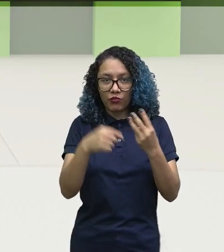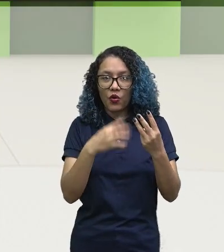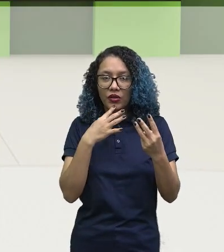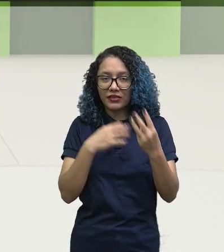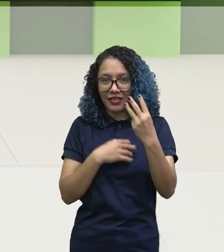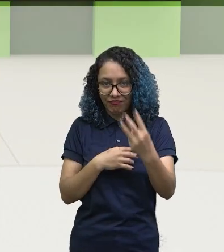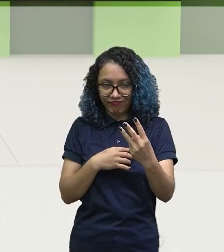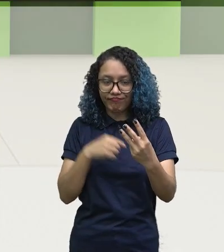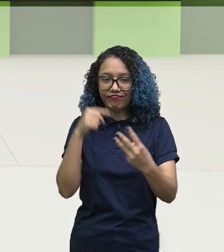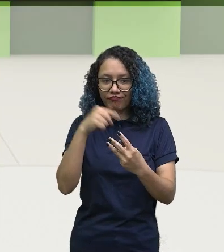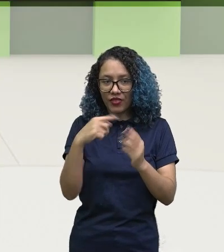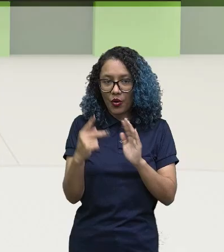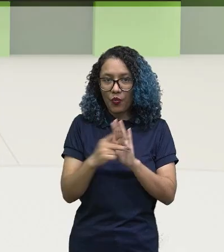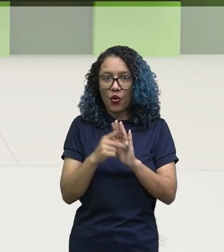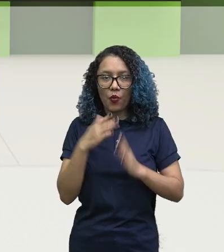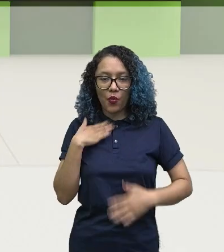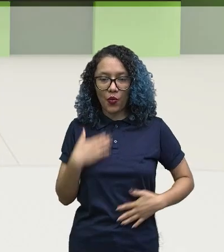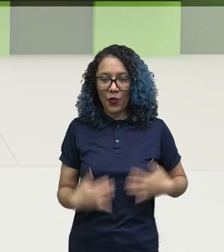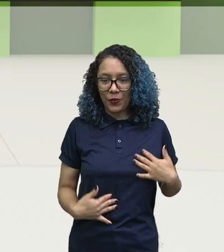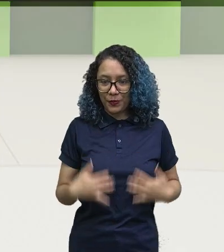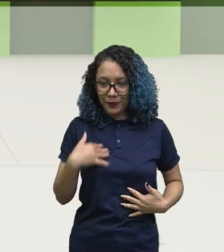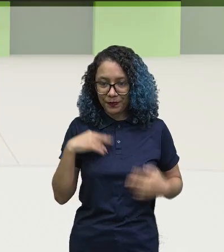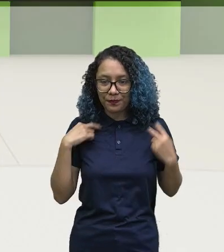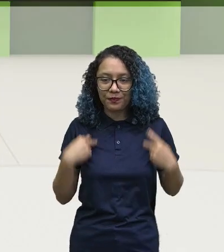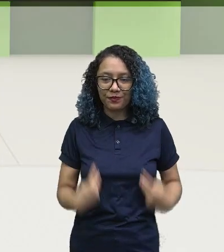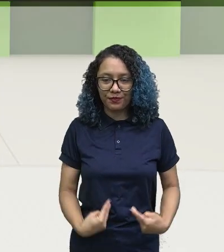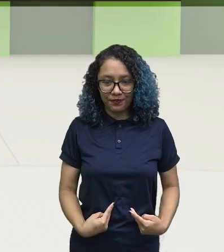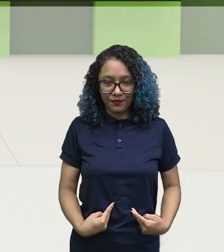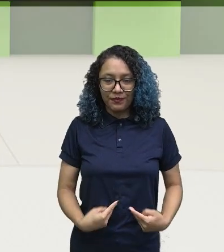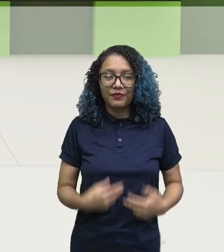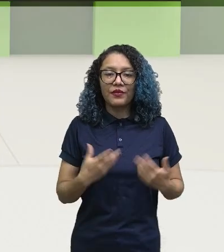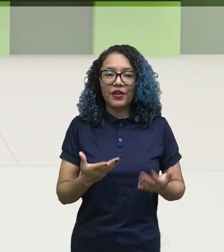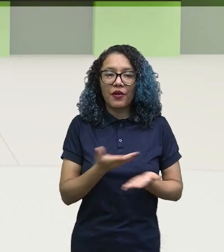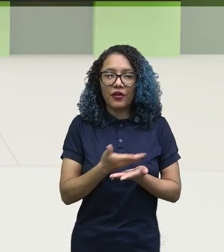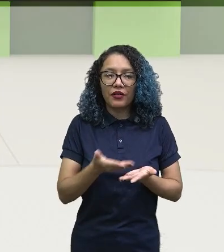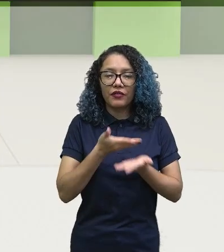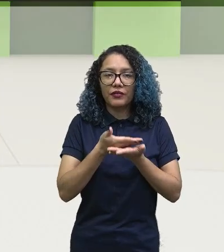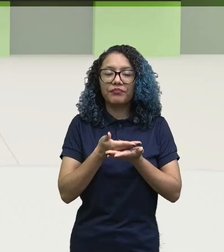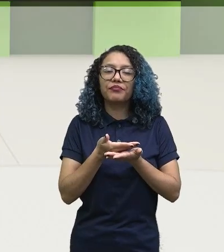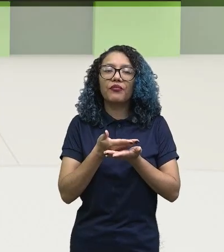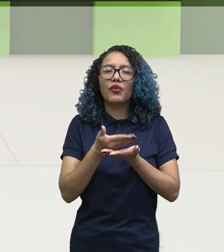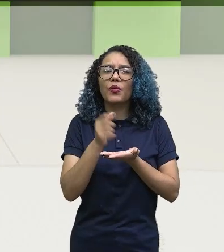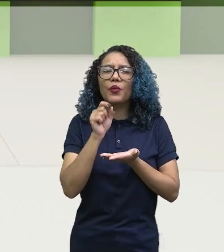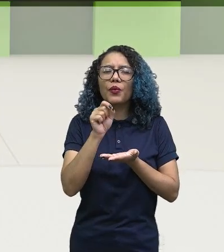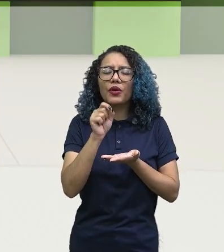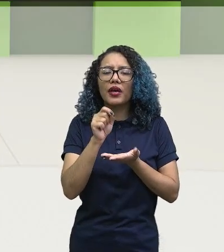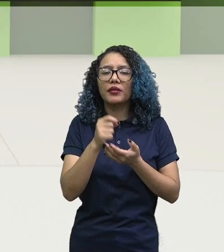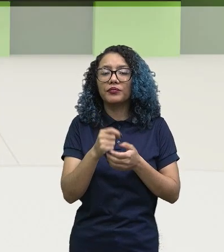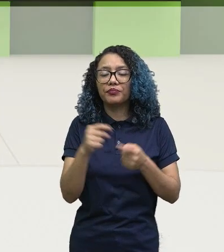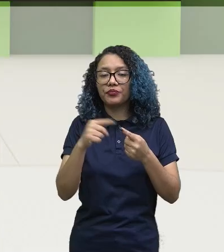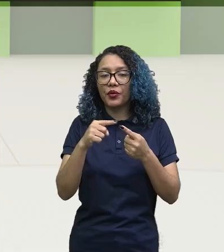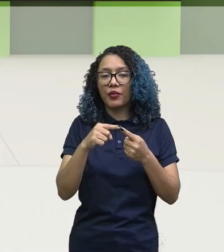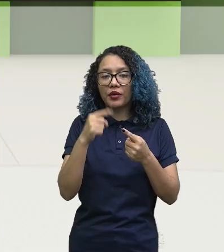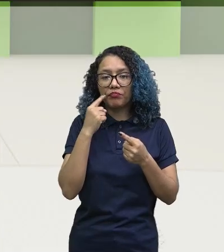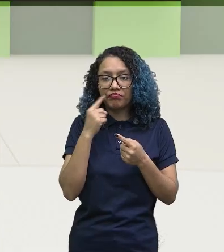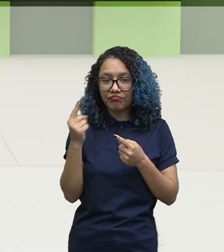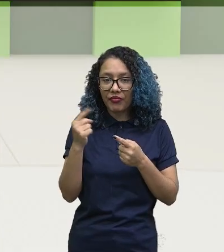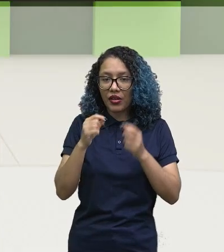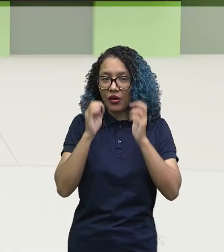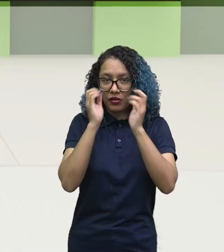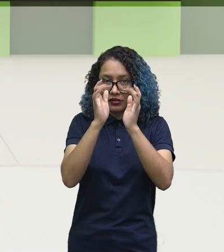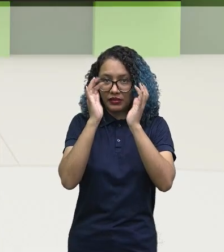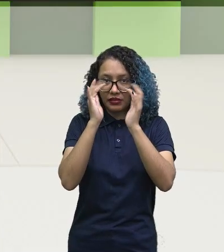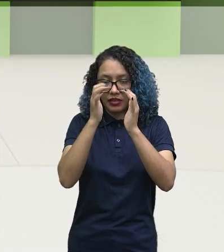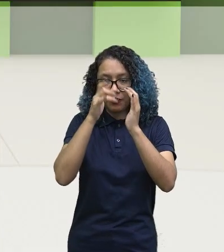sistemas que fazem parte do corpo humano. E aqui a gente inicia falando sobre o sistema nervoso. Né? A gente observa